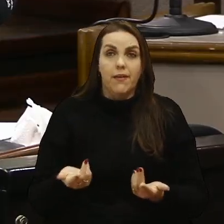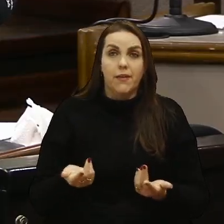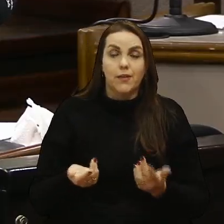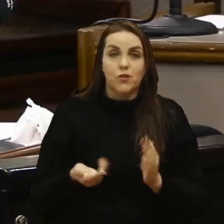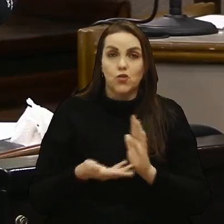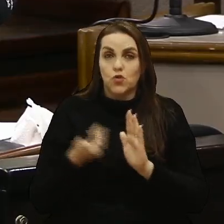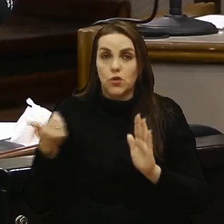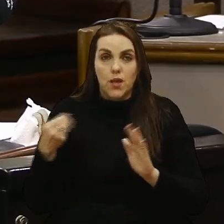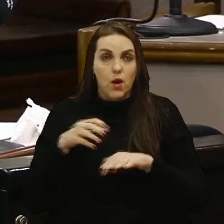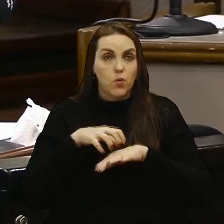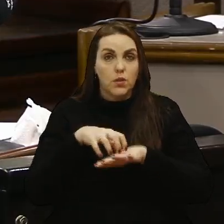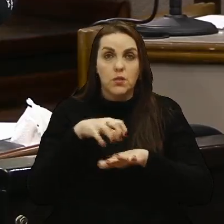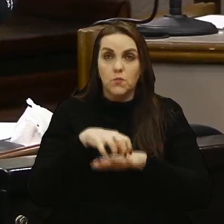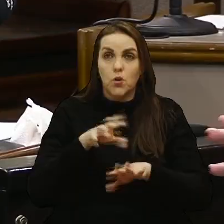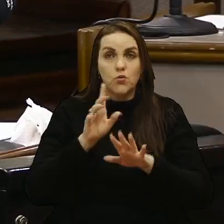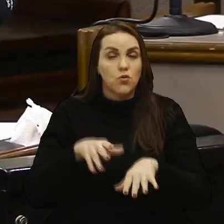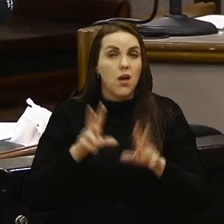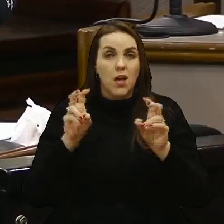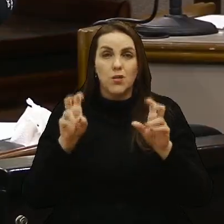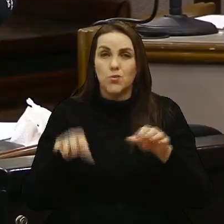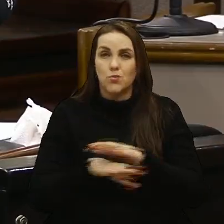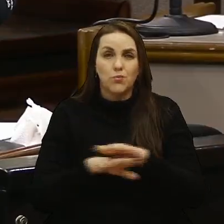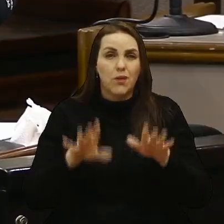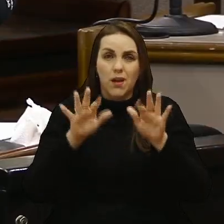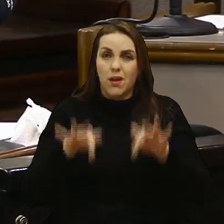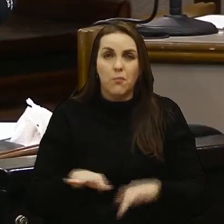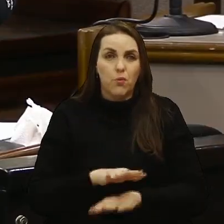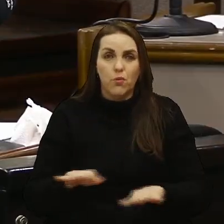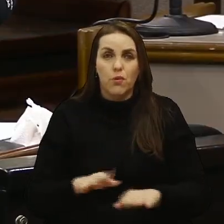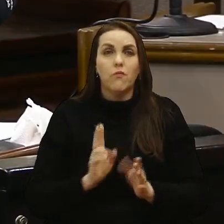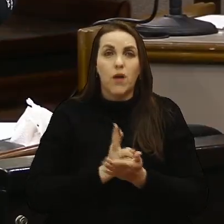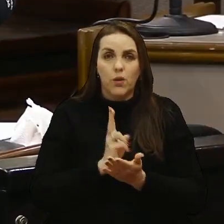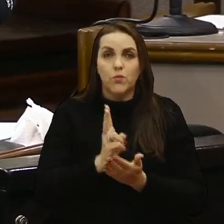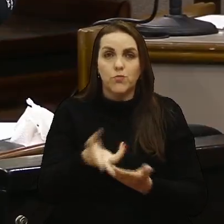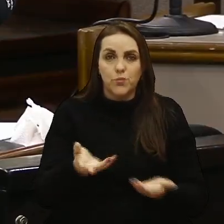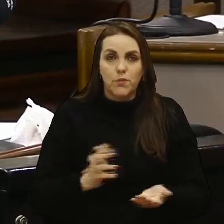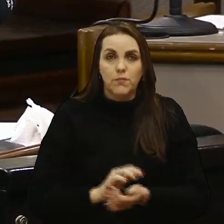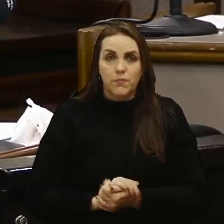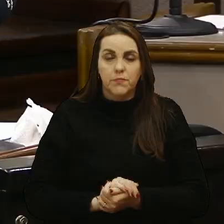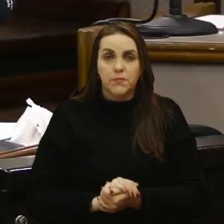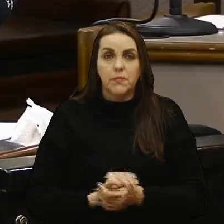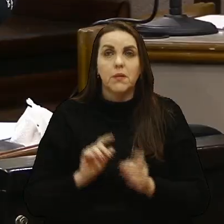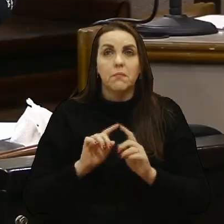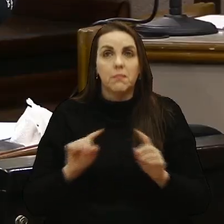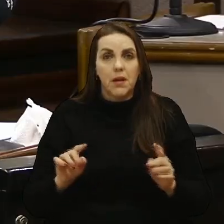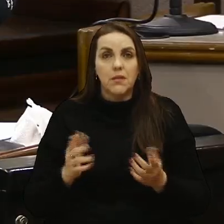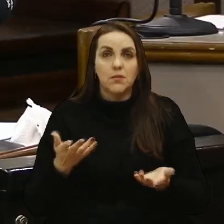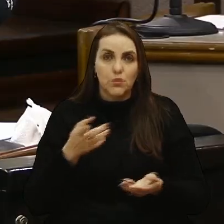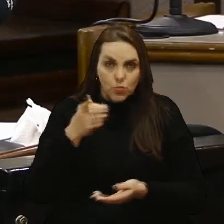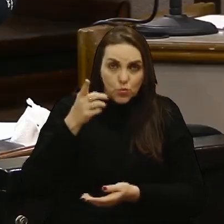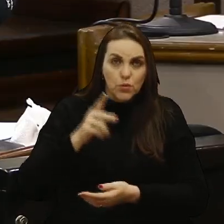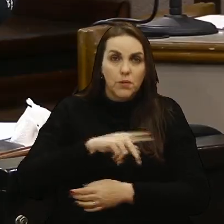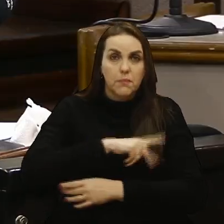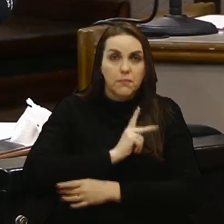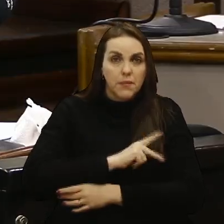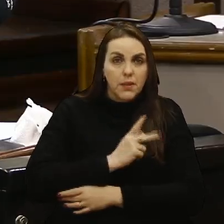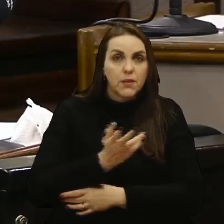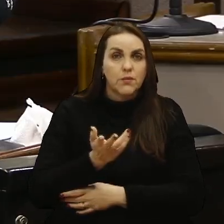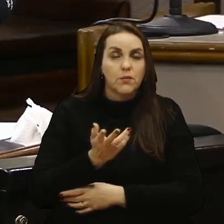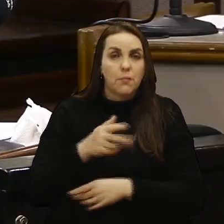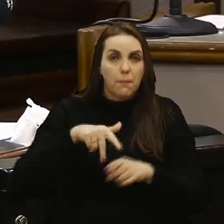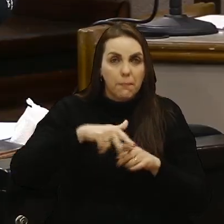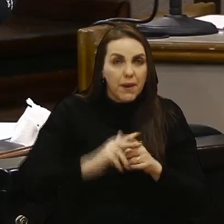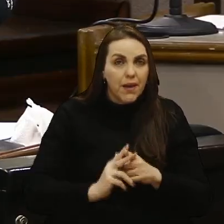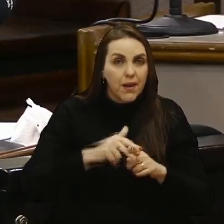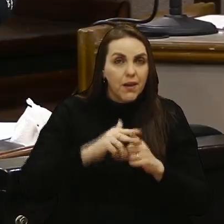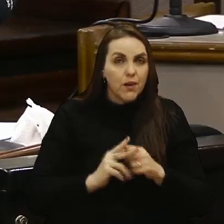esse transporte já é um assunto morto, encerrado, vai continuar. Agora, Pedro, tu como um mecânico, tu como um reparador, tu sabe